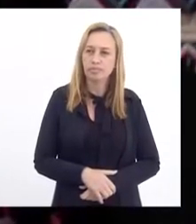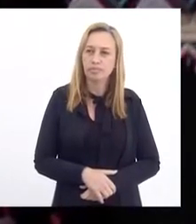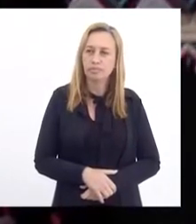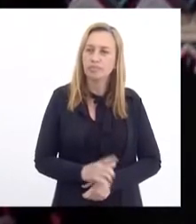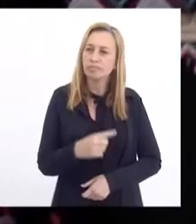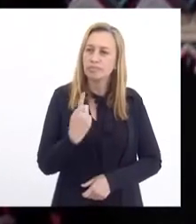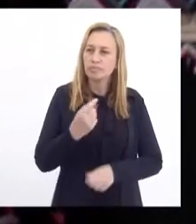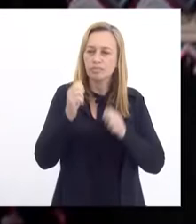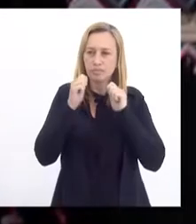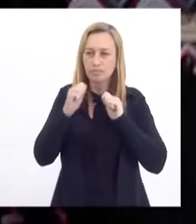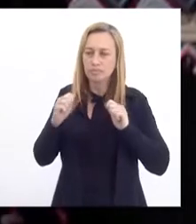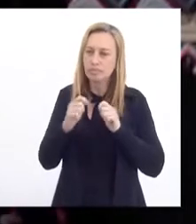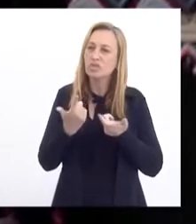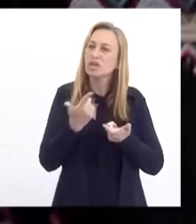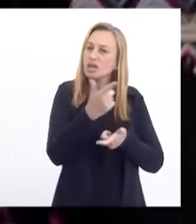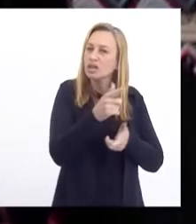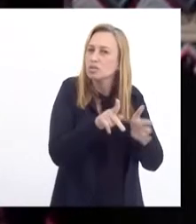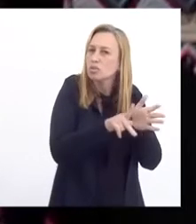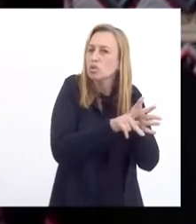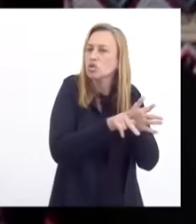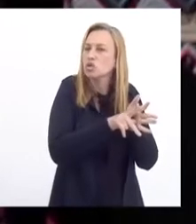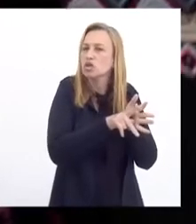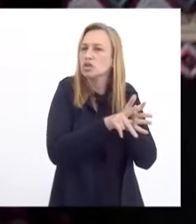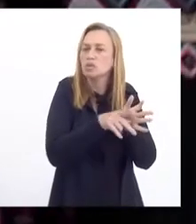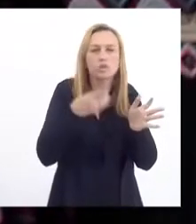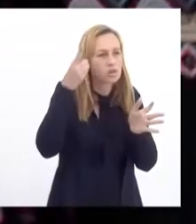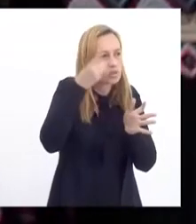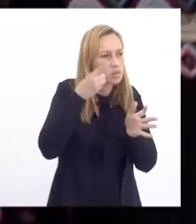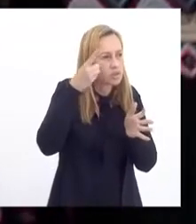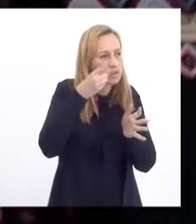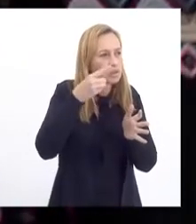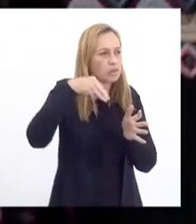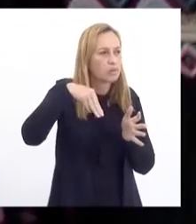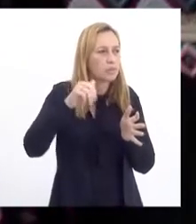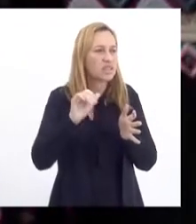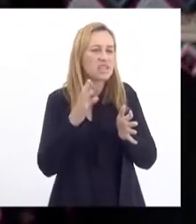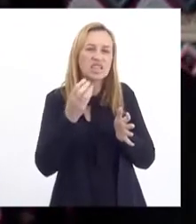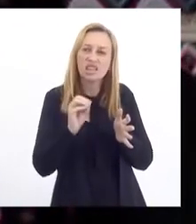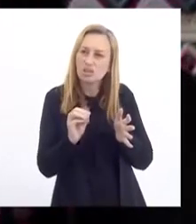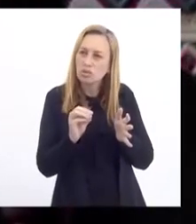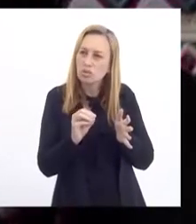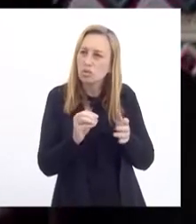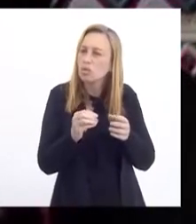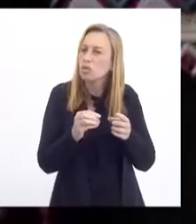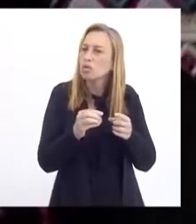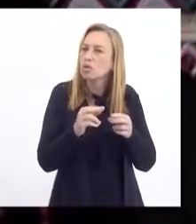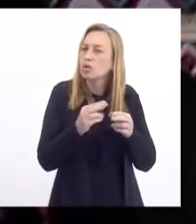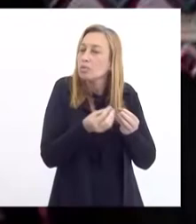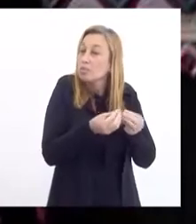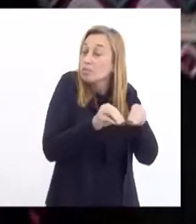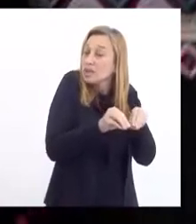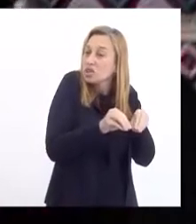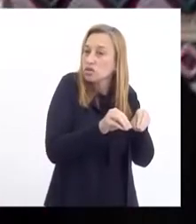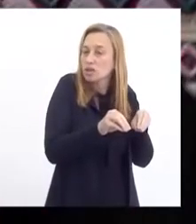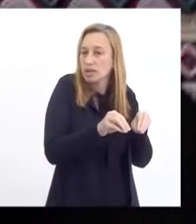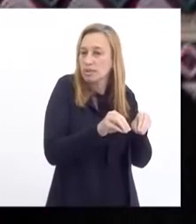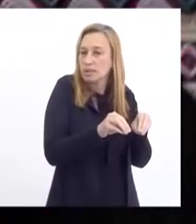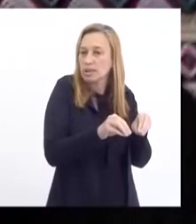nossa assessoria nesse projeto, do deputado Carlos Macedo, pela